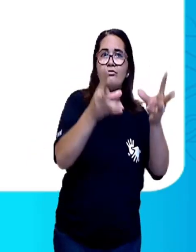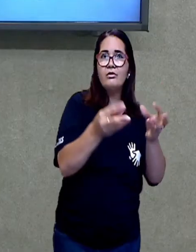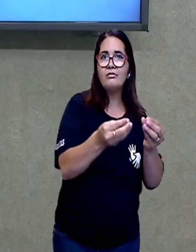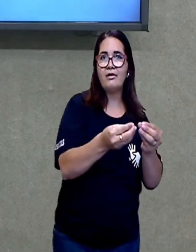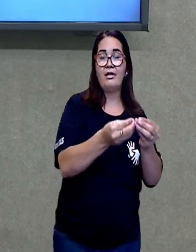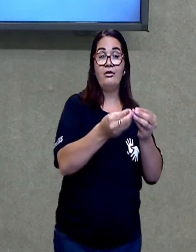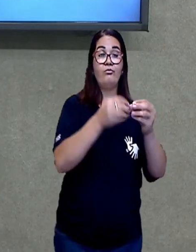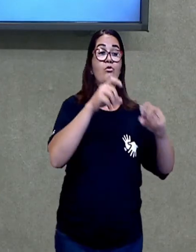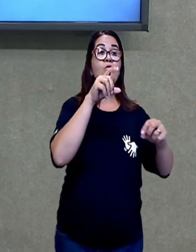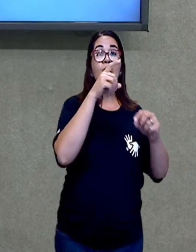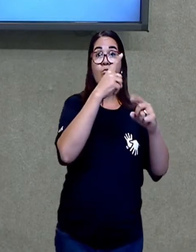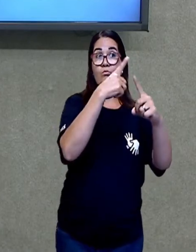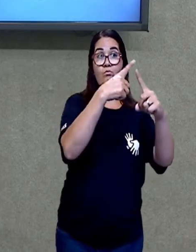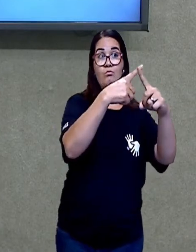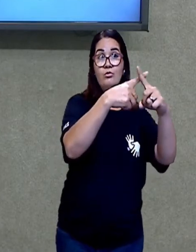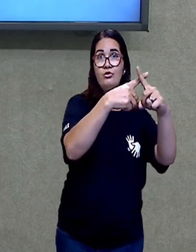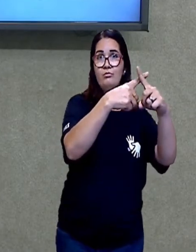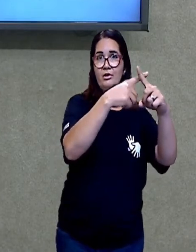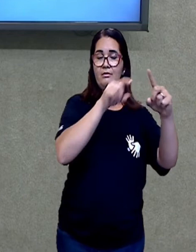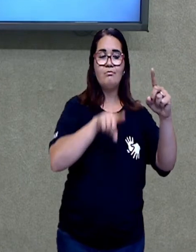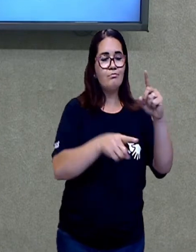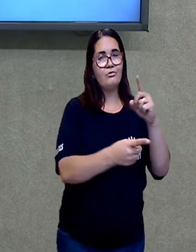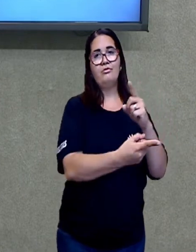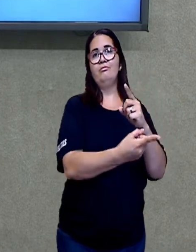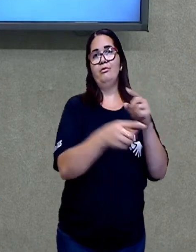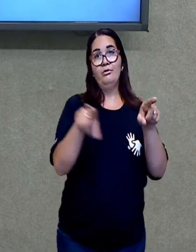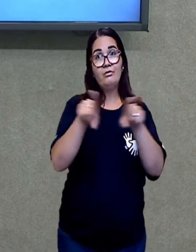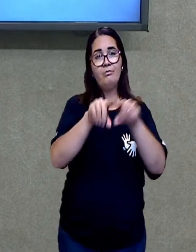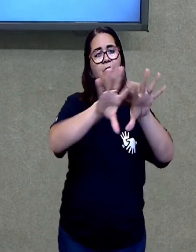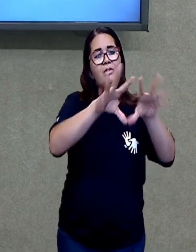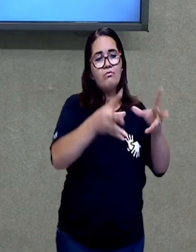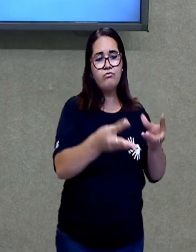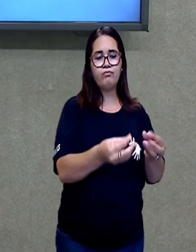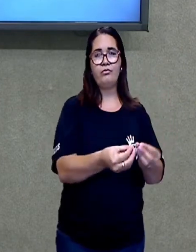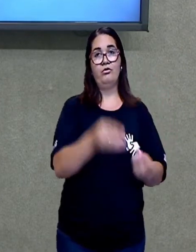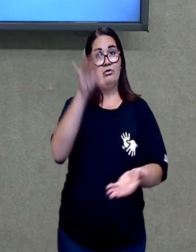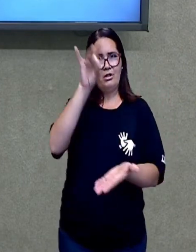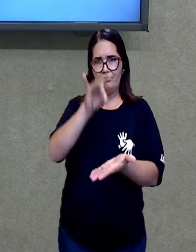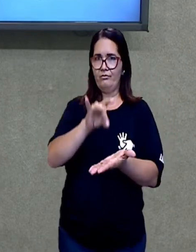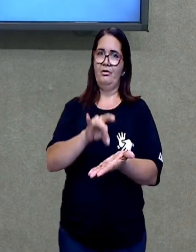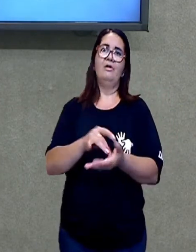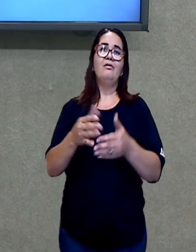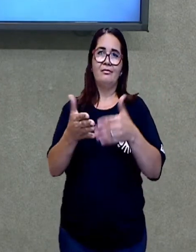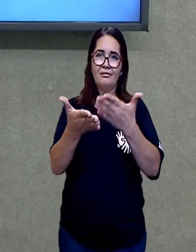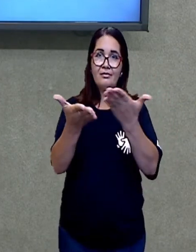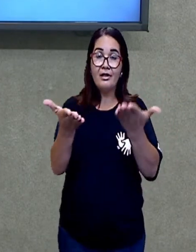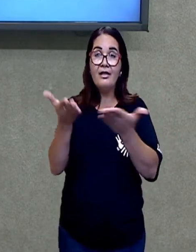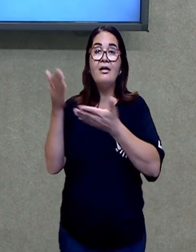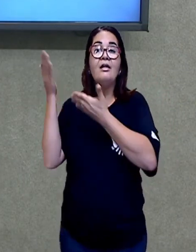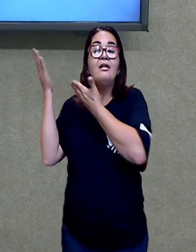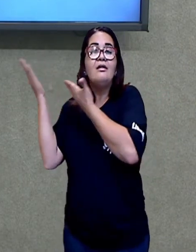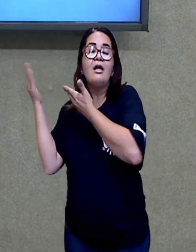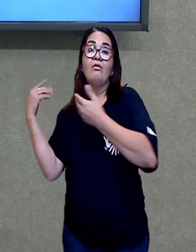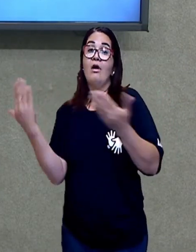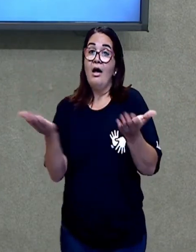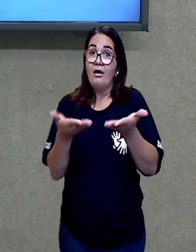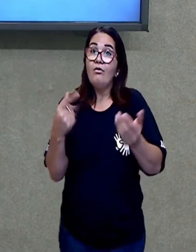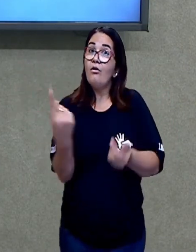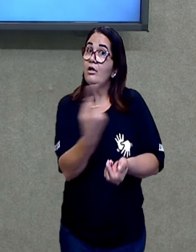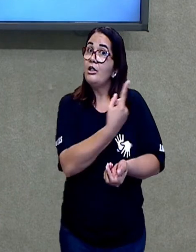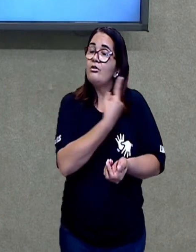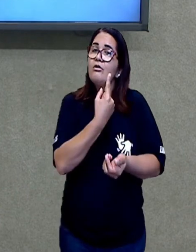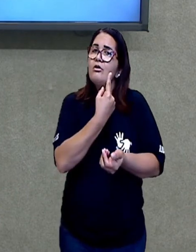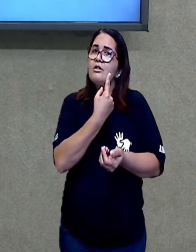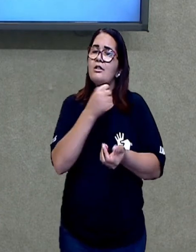1000. Então, eu trouxe aqui 2 exercícios que nós podemos fazer na nossa prática para que a gente possa ampliar o conhecimento